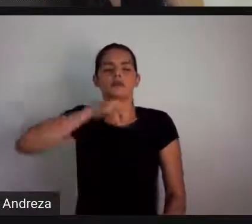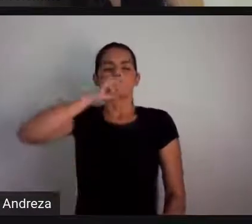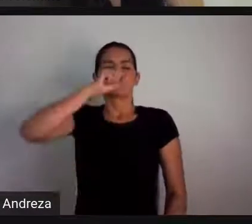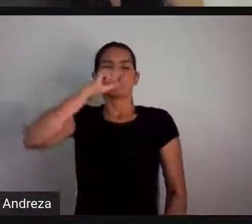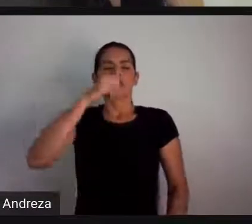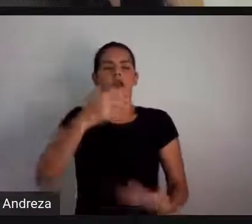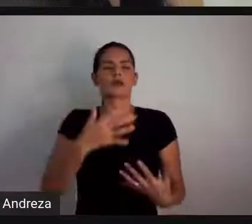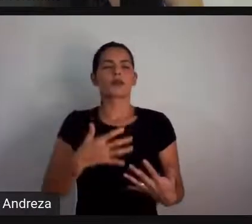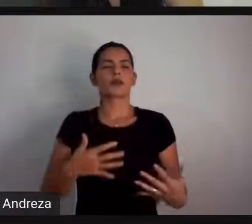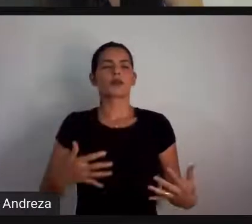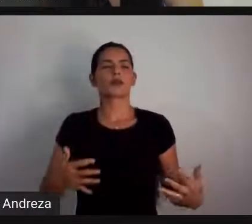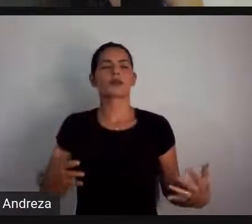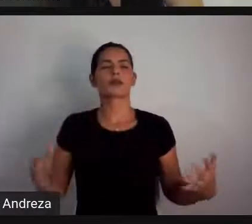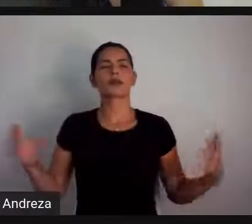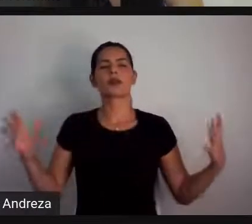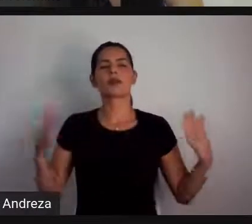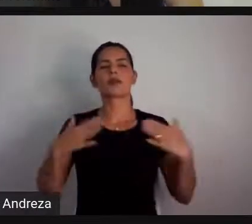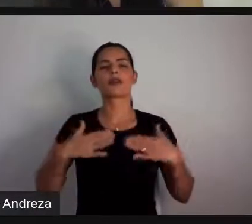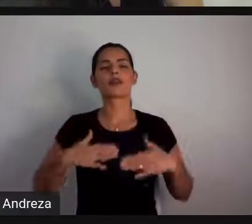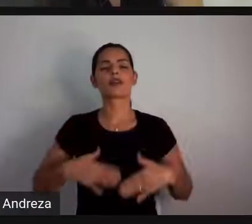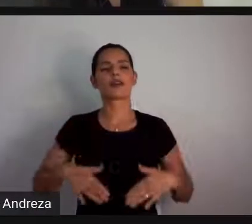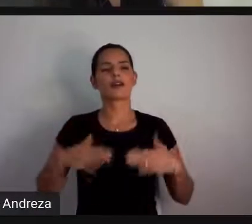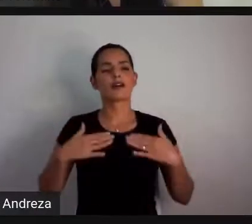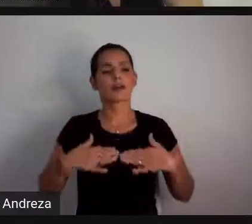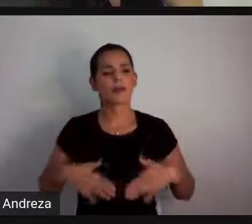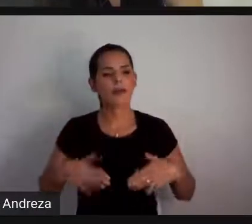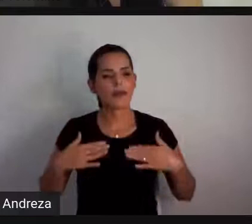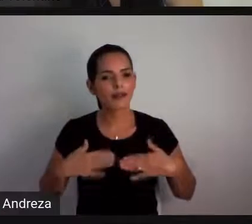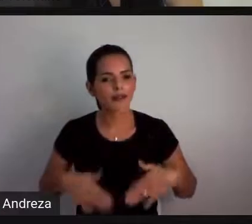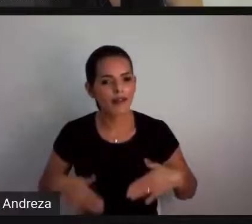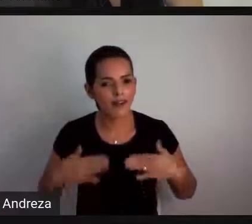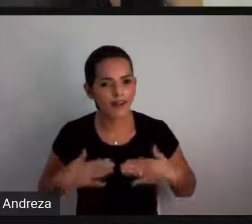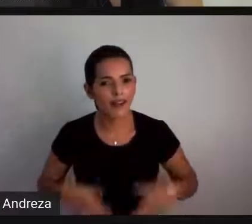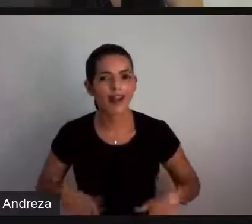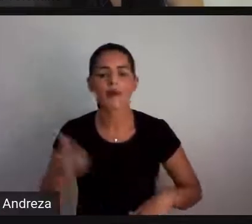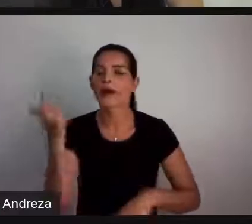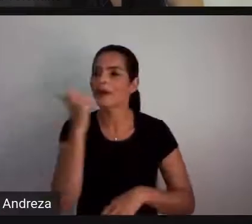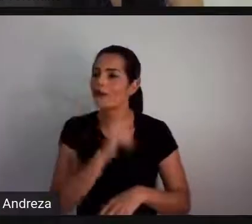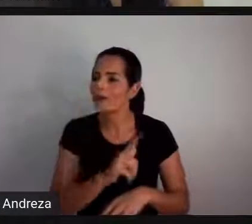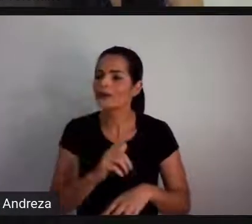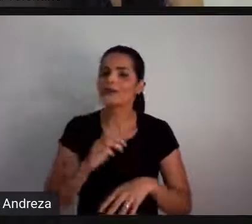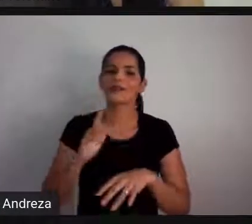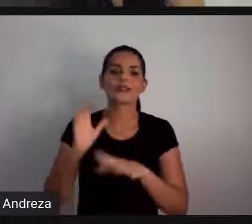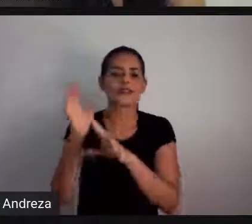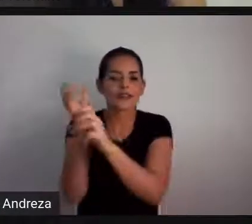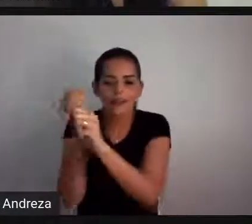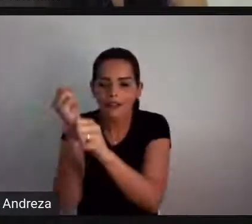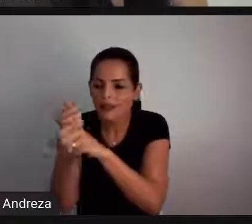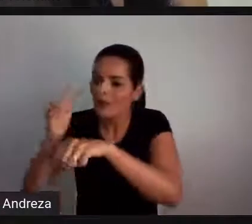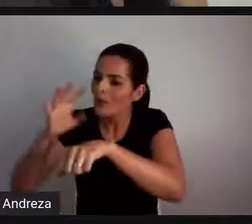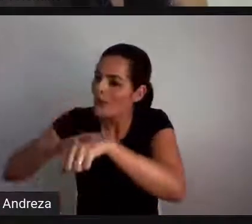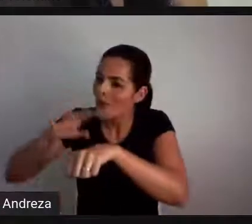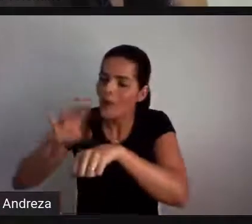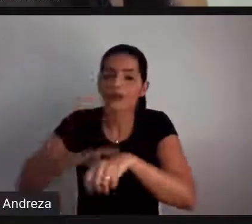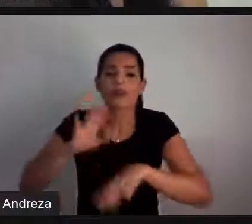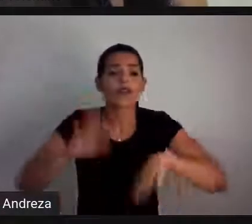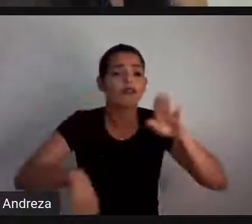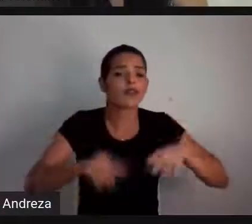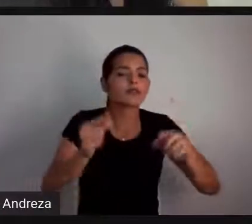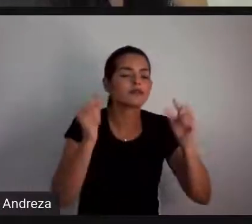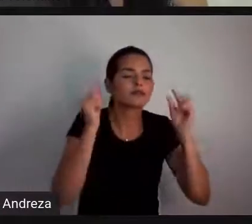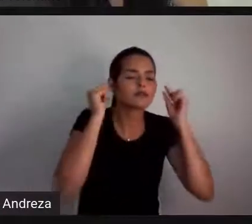os cursos ou lendo as dicas que você vai encontrar, ouvindo uma musiquinha que acalma, vai pegando as dicas de como